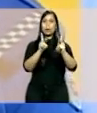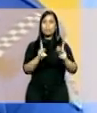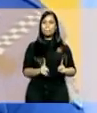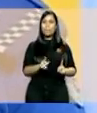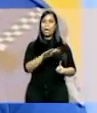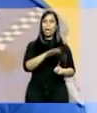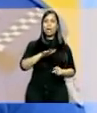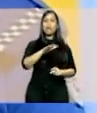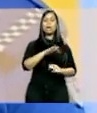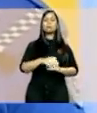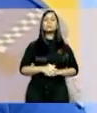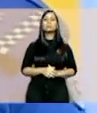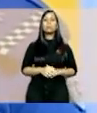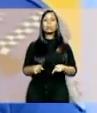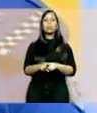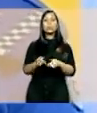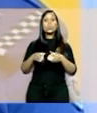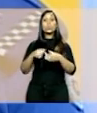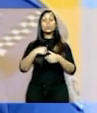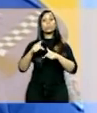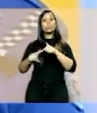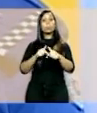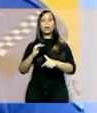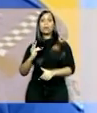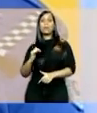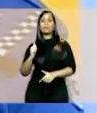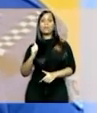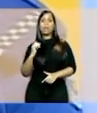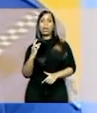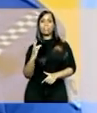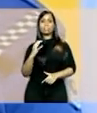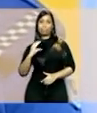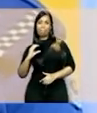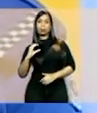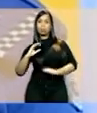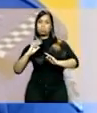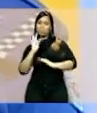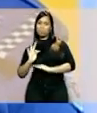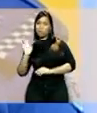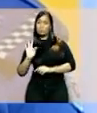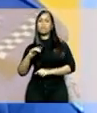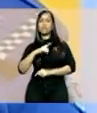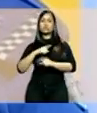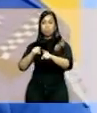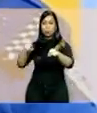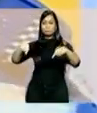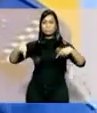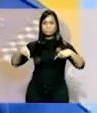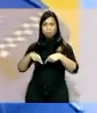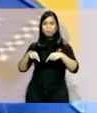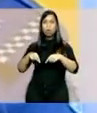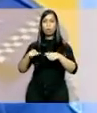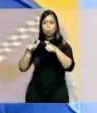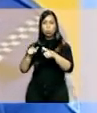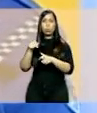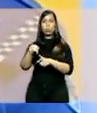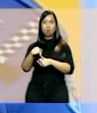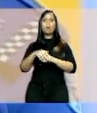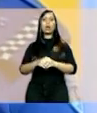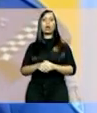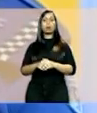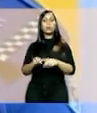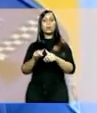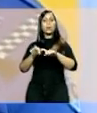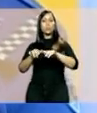Amadeu. O núcleo que eu trabalho, que é na FATEC. Sim. A FATEC disponibilizou o local, o espaço físico, o